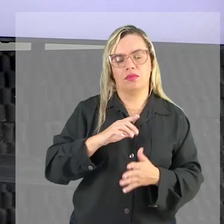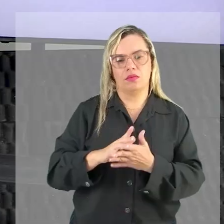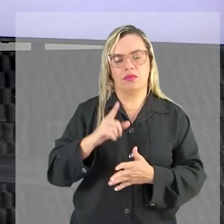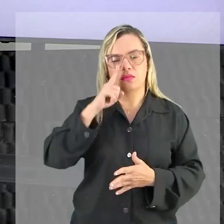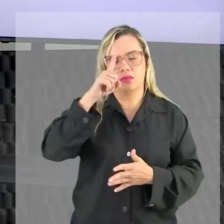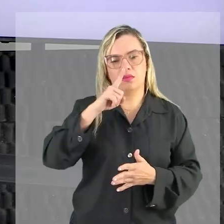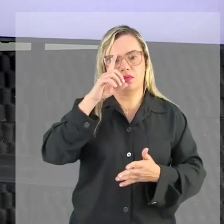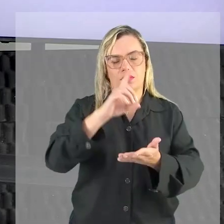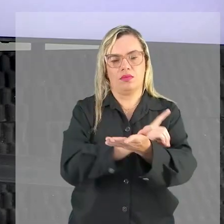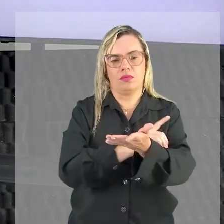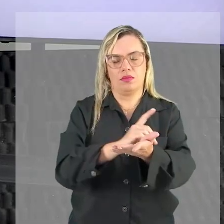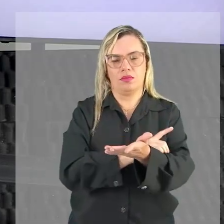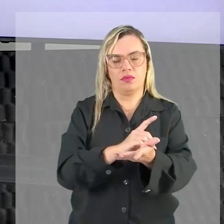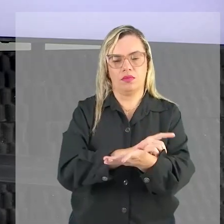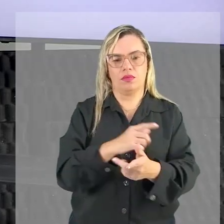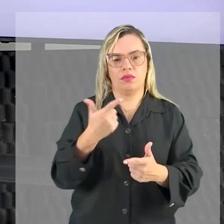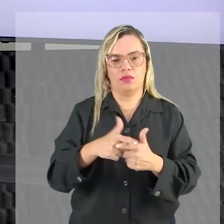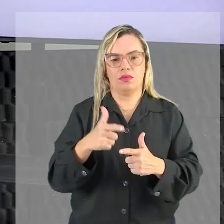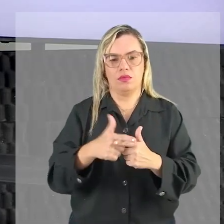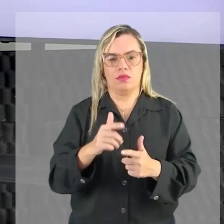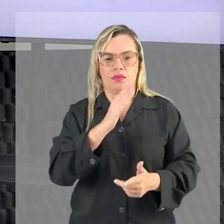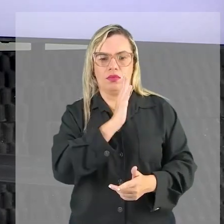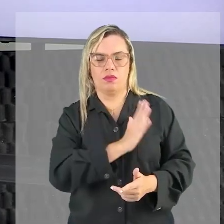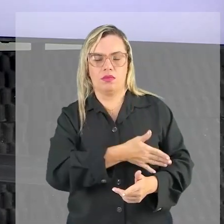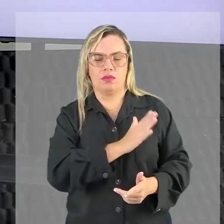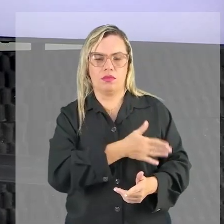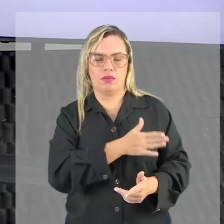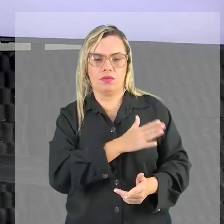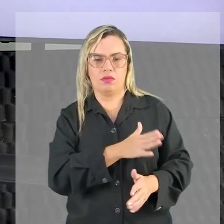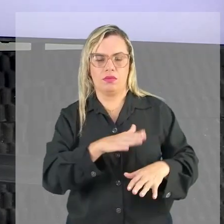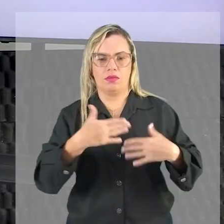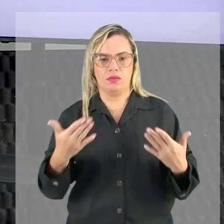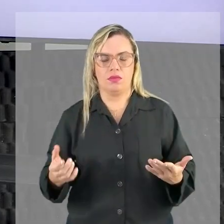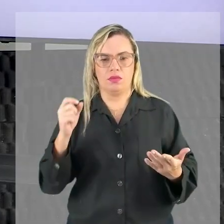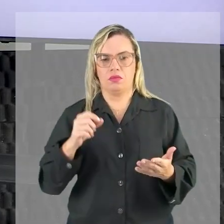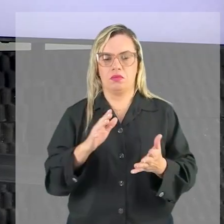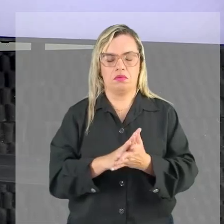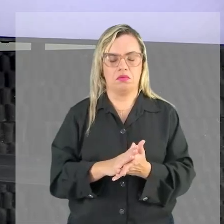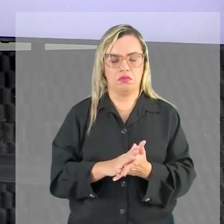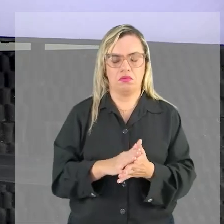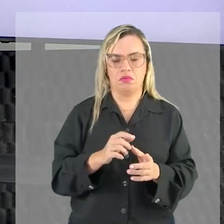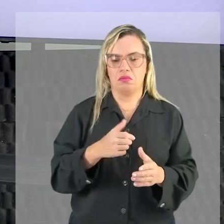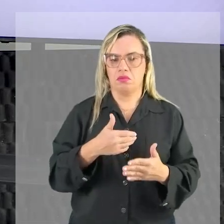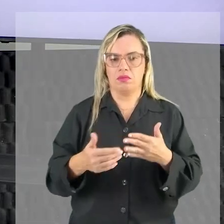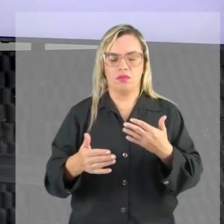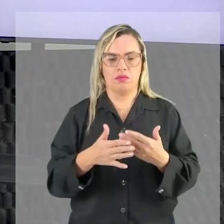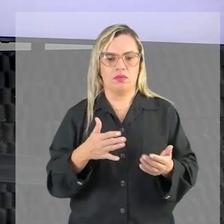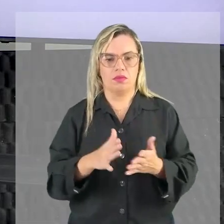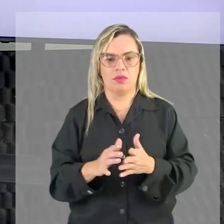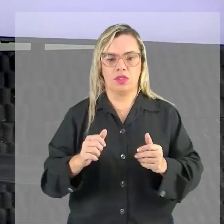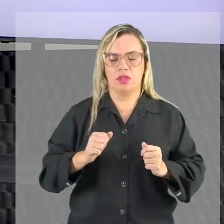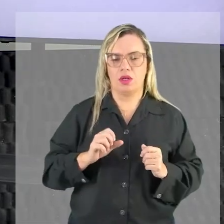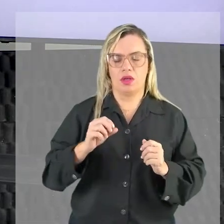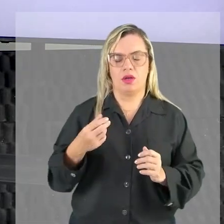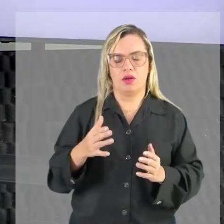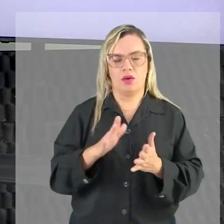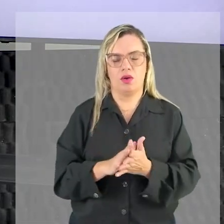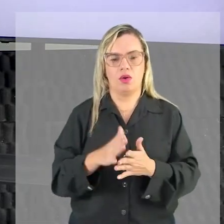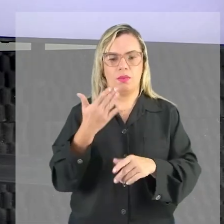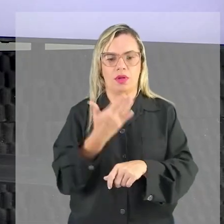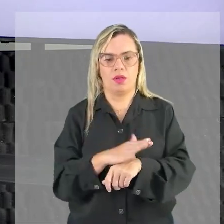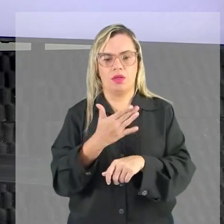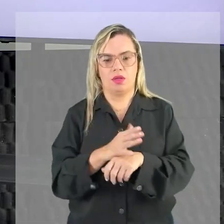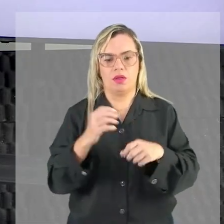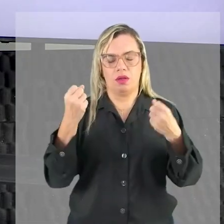ter diabetes, de ter problemas cardiovasculares, independente se ele é ativo ou sedentário. Então